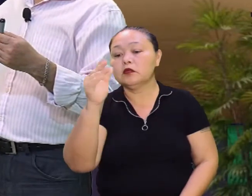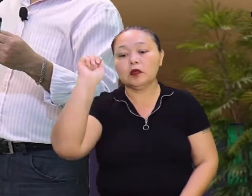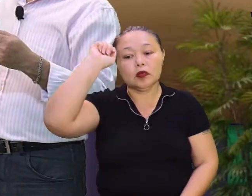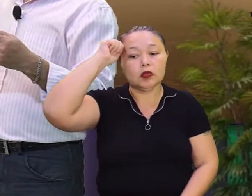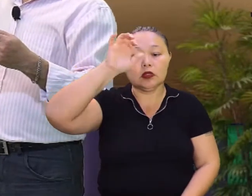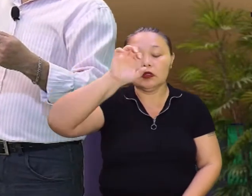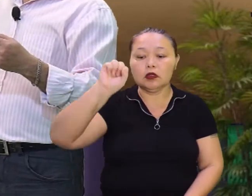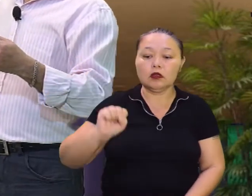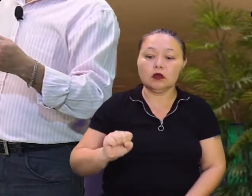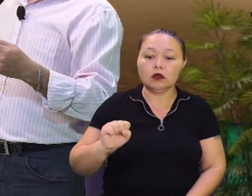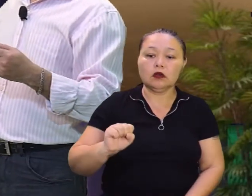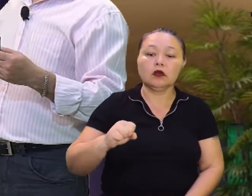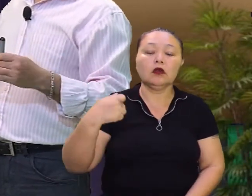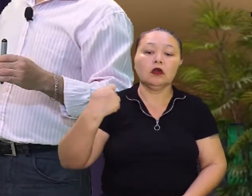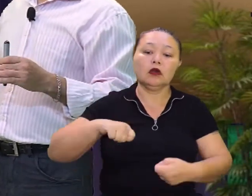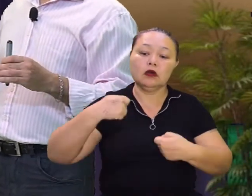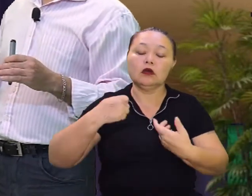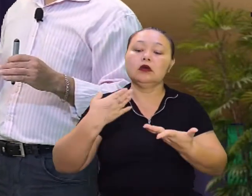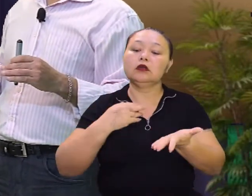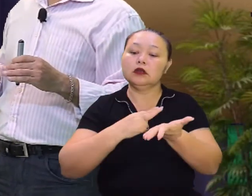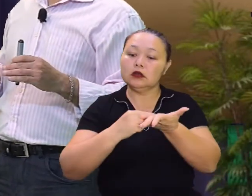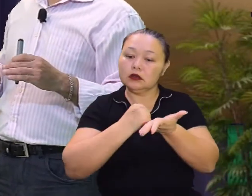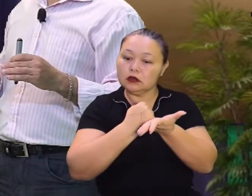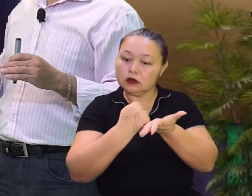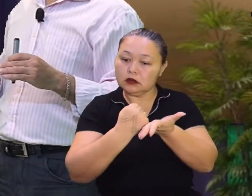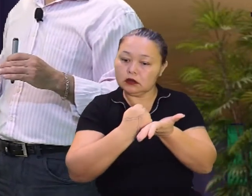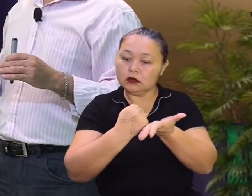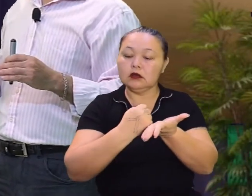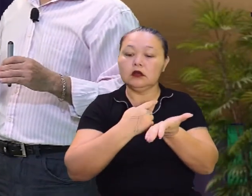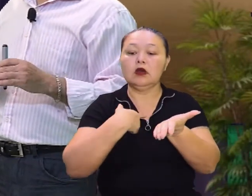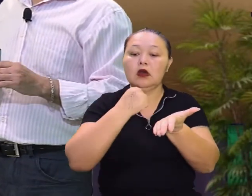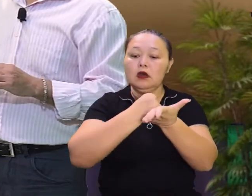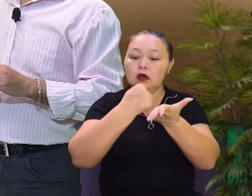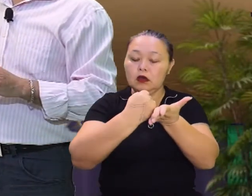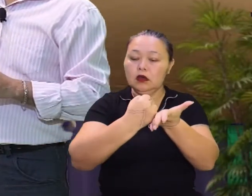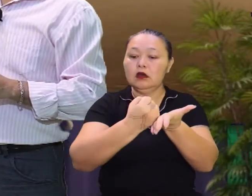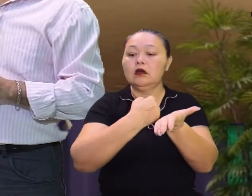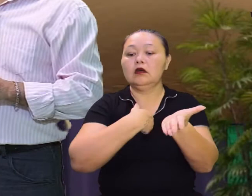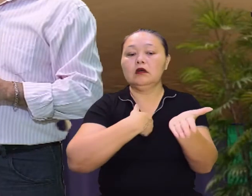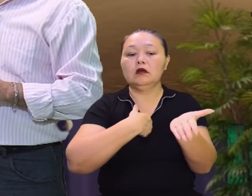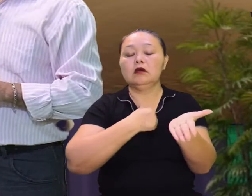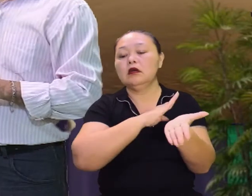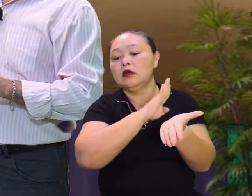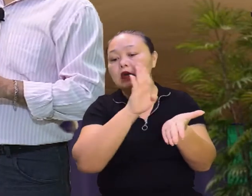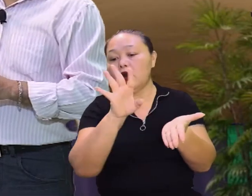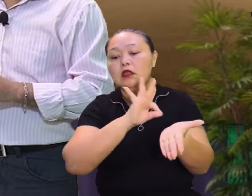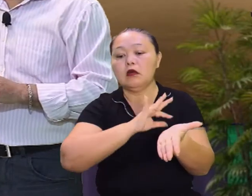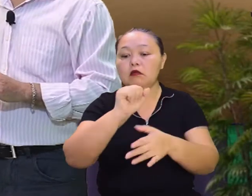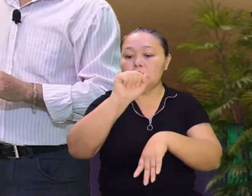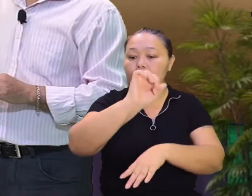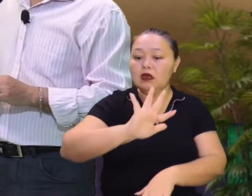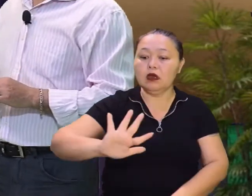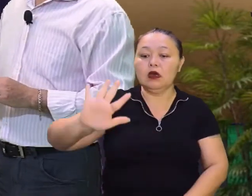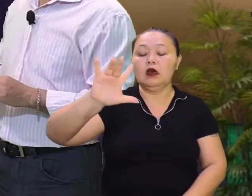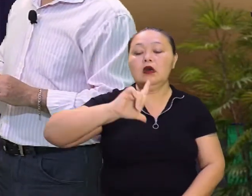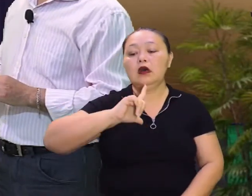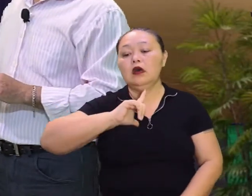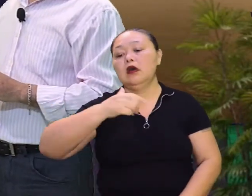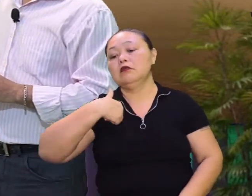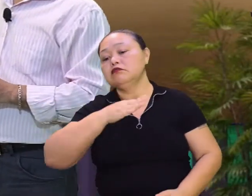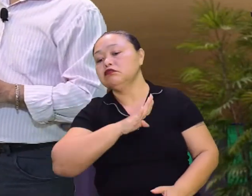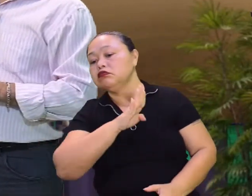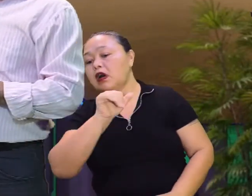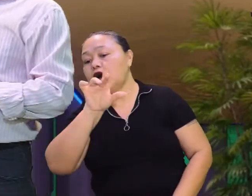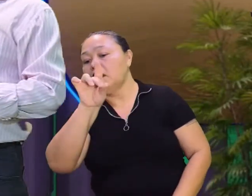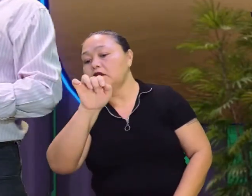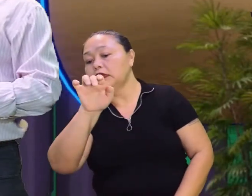Sul, por exemplo, a gente vai ter que ter um passaporte. Vai ter, com certeza. É e aí é preciso passar na Polícia Federal, nas alfândegas, tudo